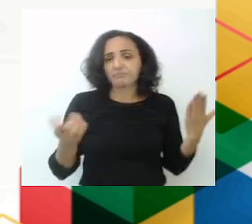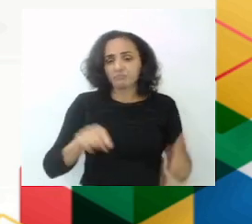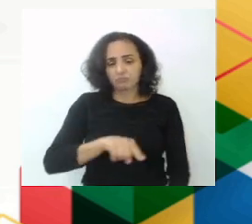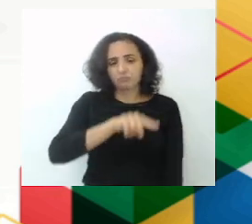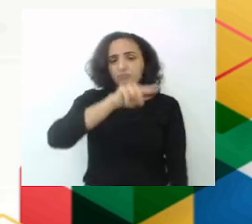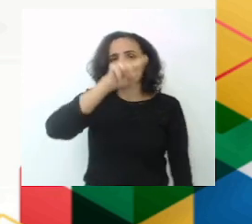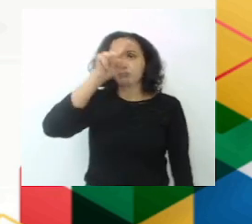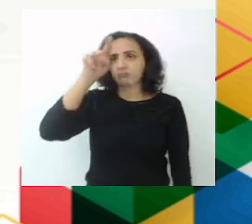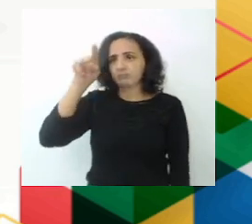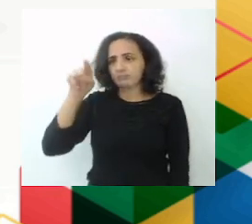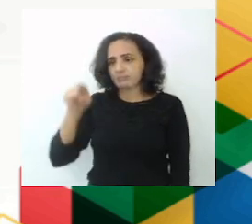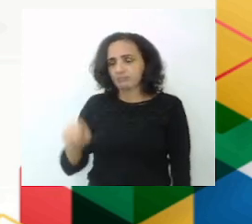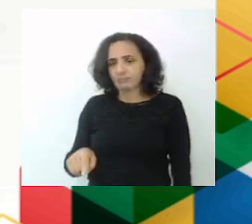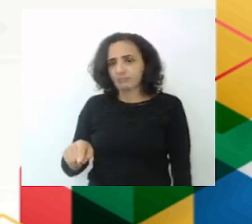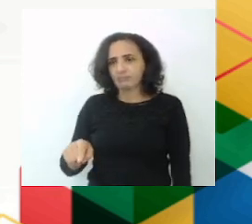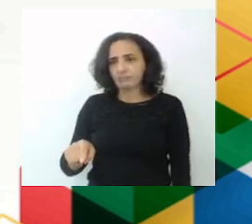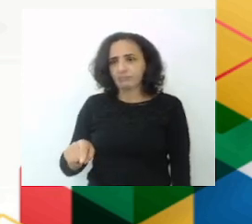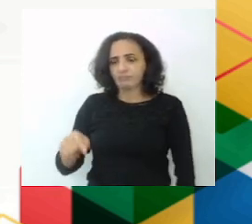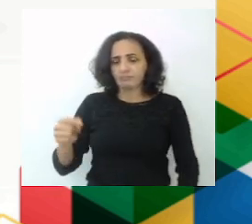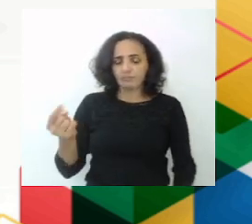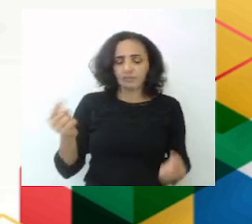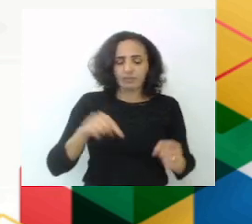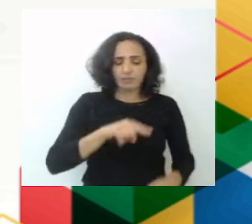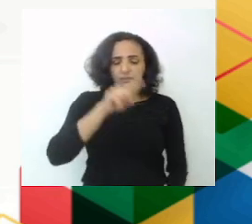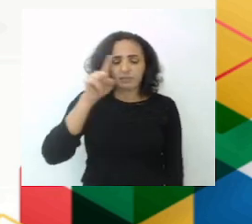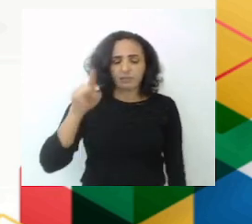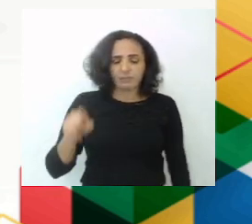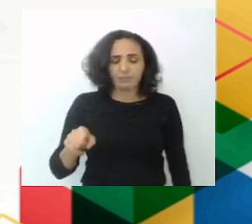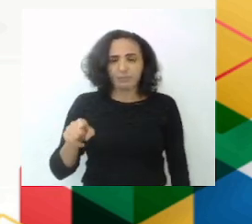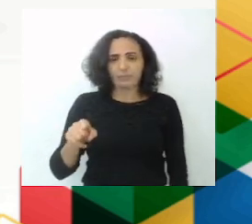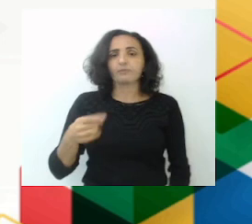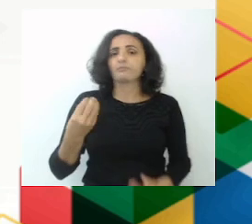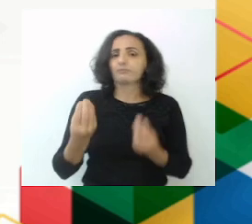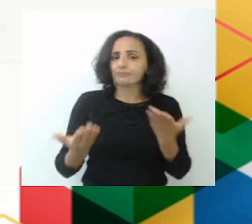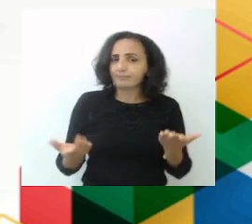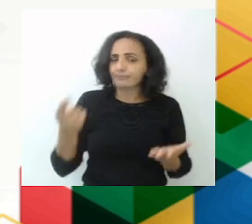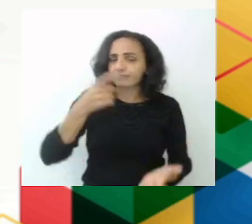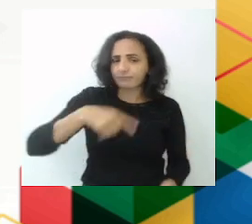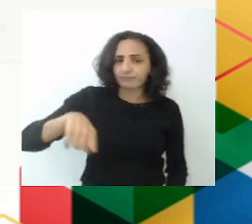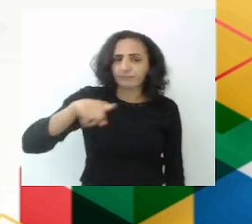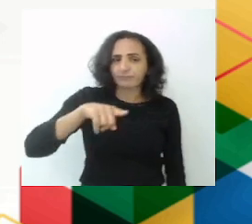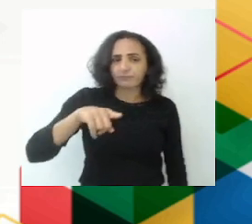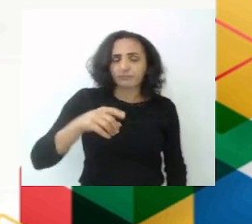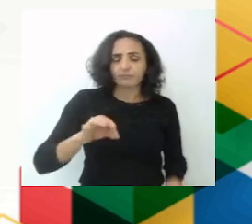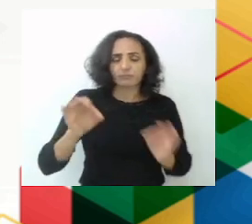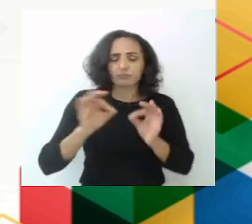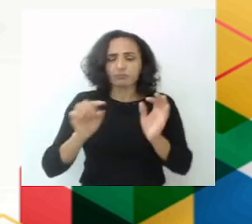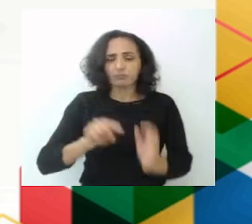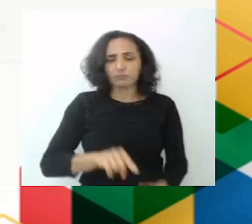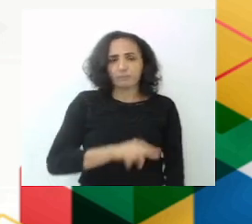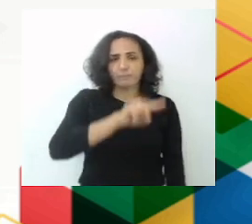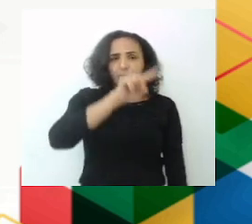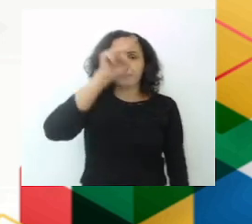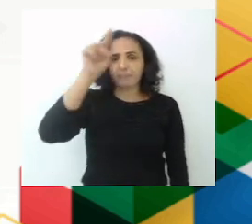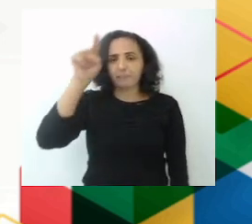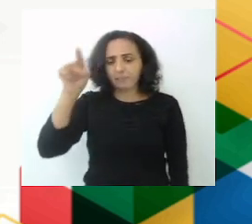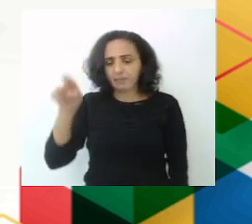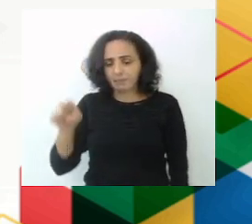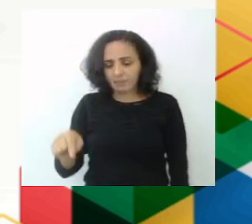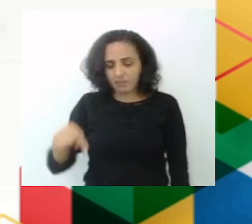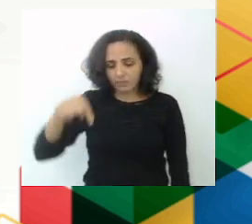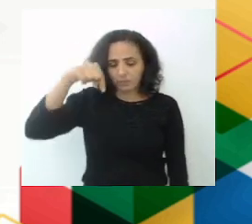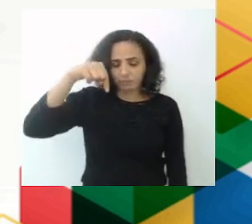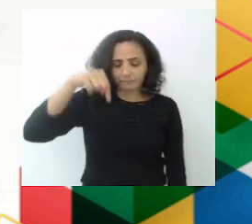de construir o gráfico, eu já sei que a parábola vai ter abertura voltada para baixo, concavidade para baixo.